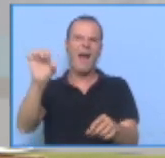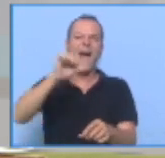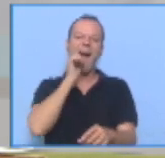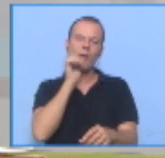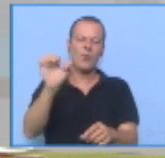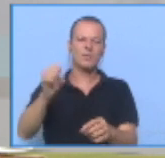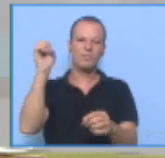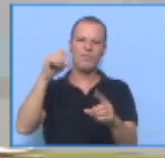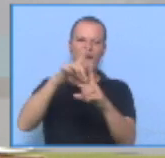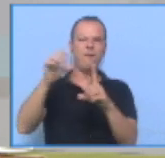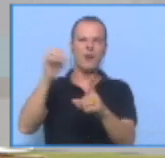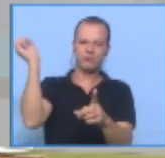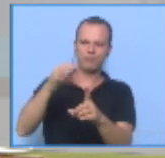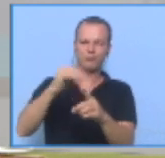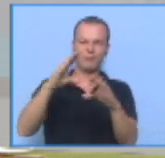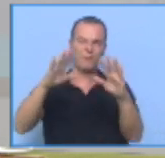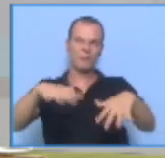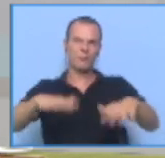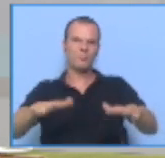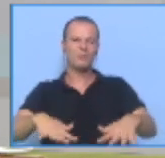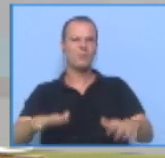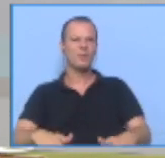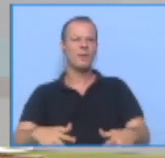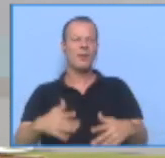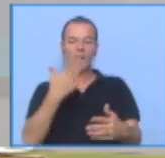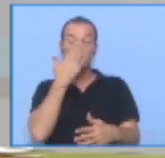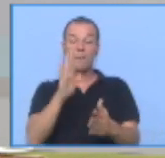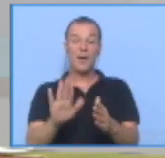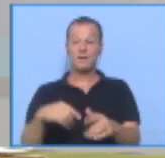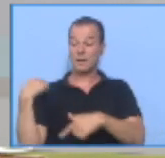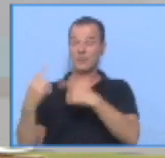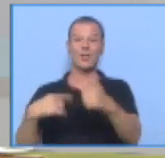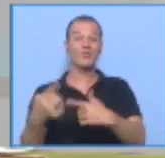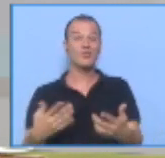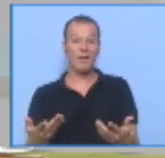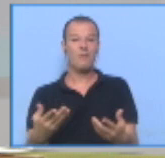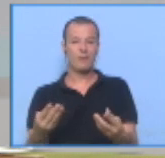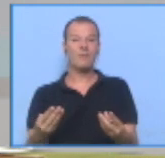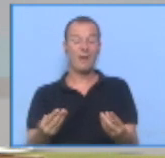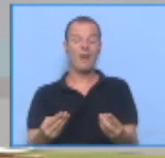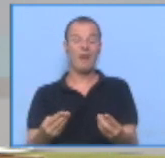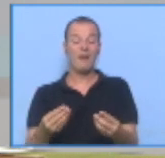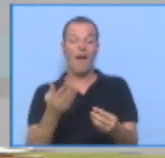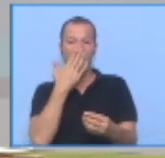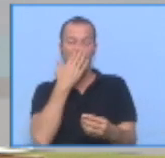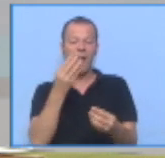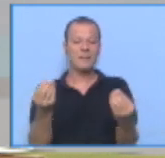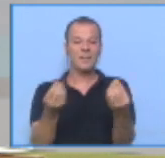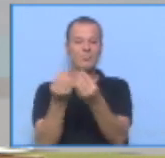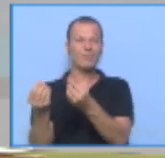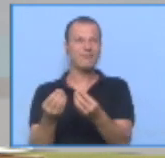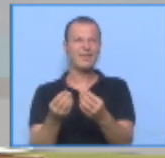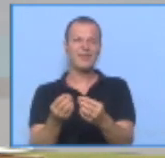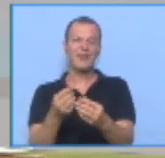não é? Já não está simplesmente enquadrado nas grandes tradições religiosas institucionais, está realmente a tornar-se